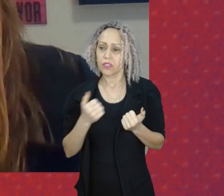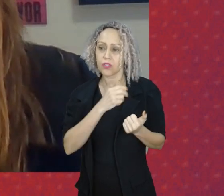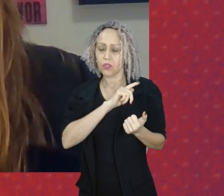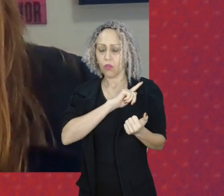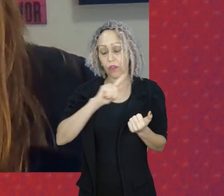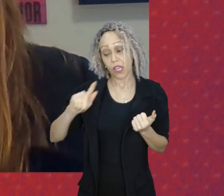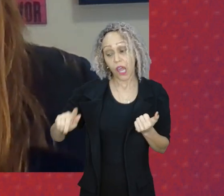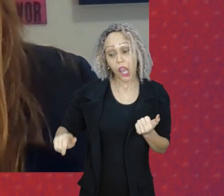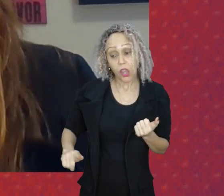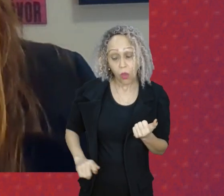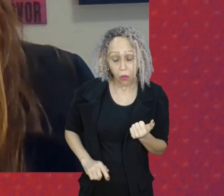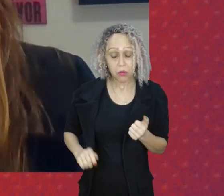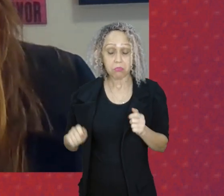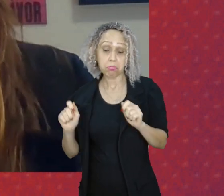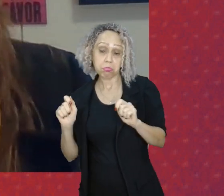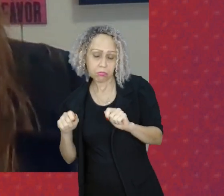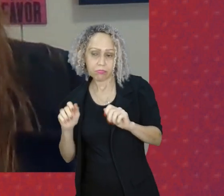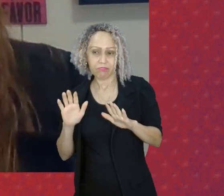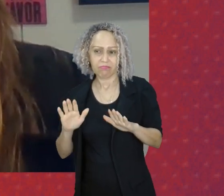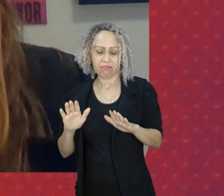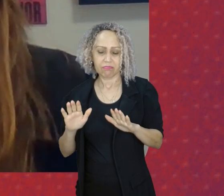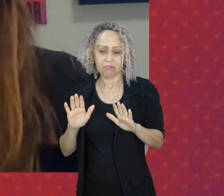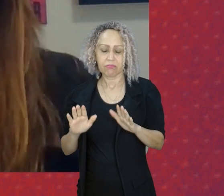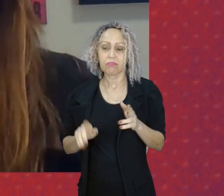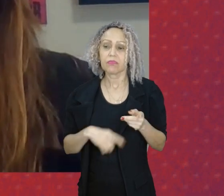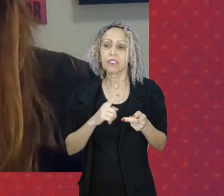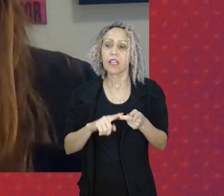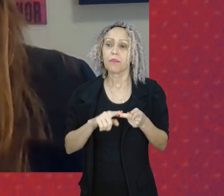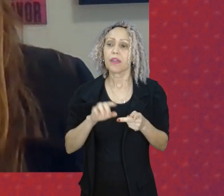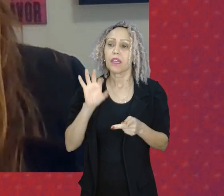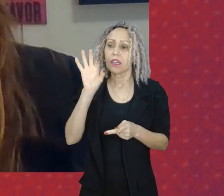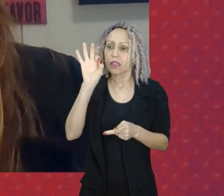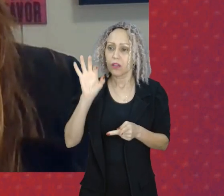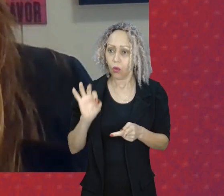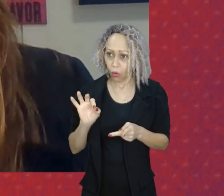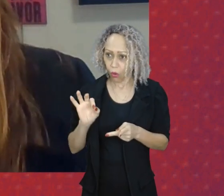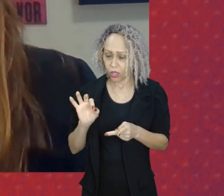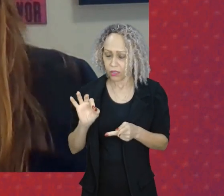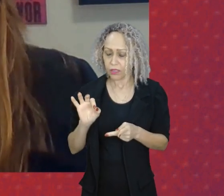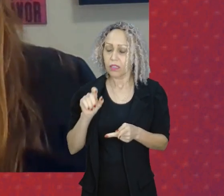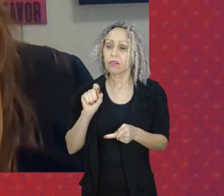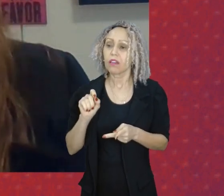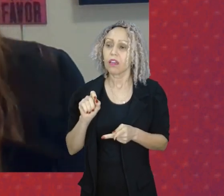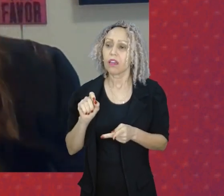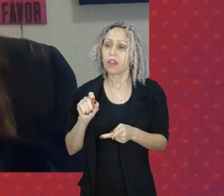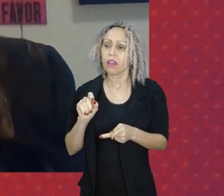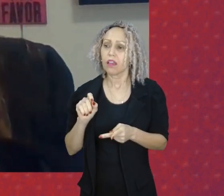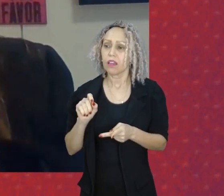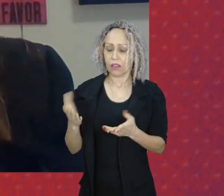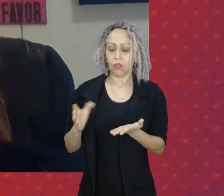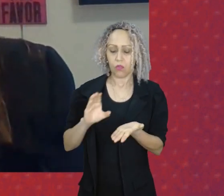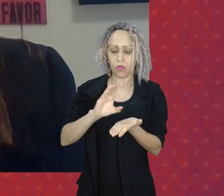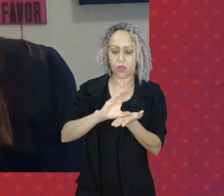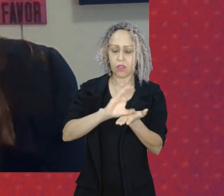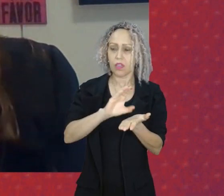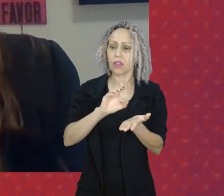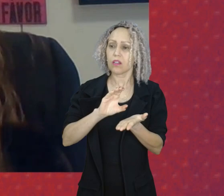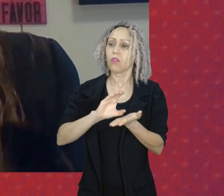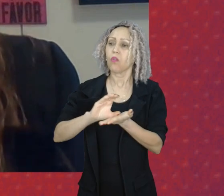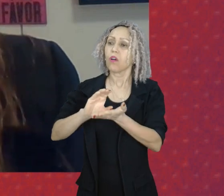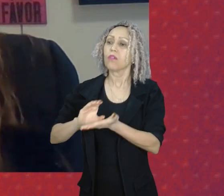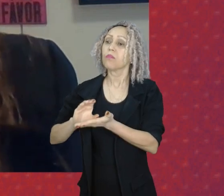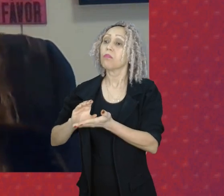críticas com relação a isso. Outra cota que existe hoje de financiamento é com relação à divisão desses recursos de